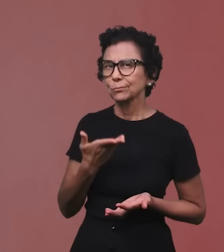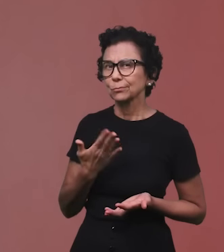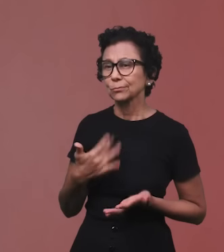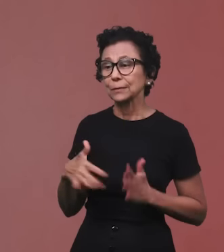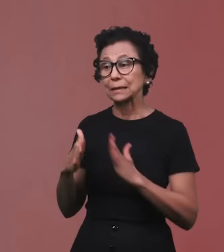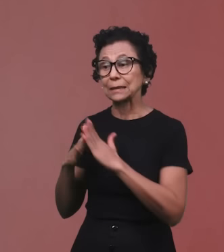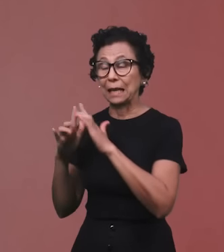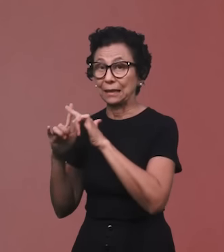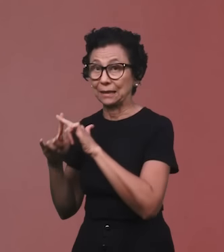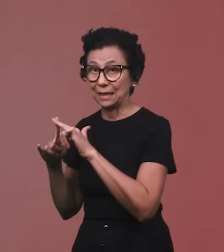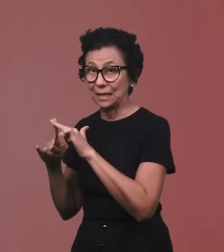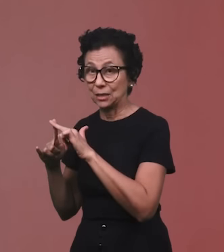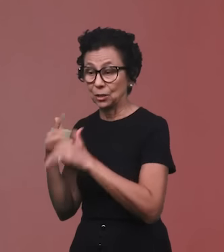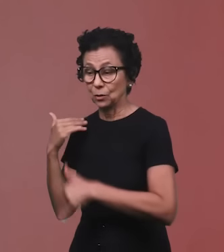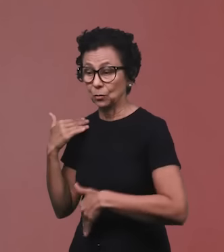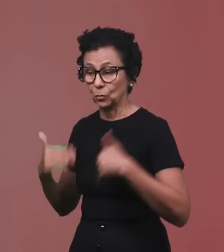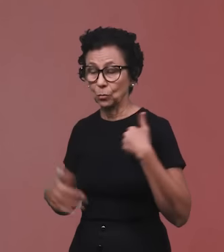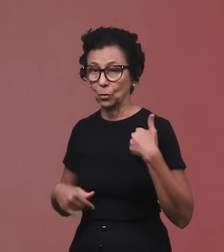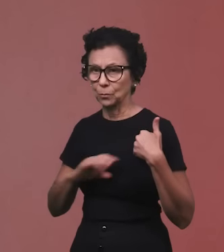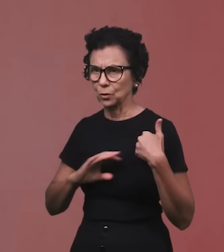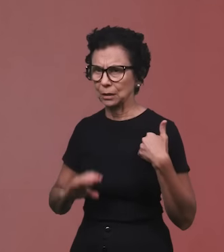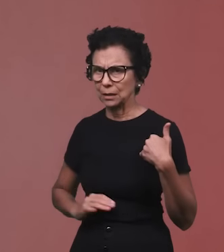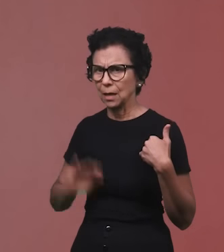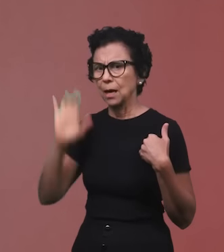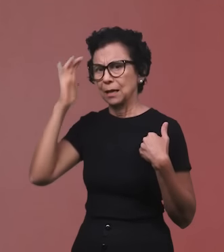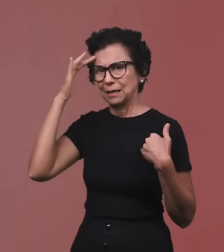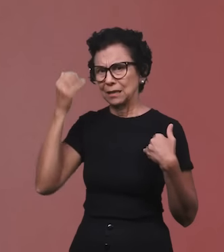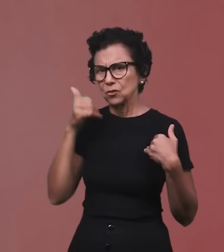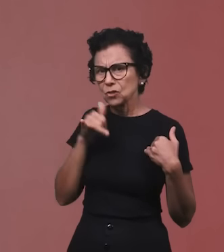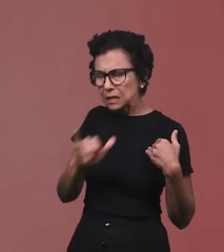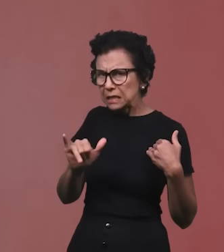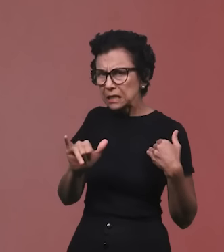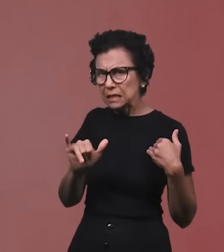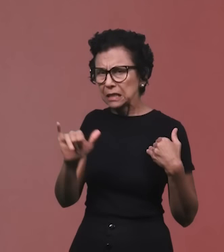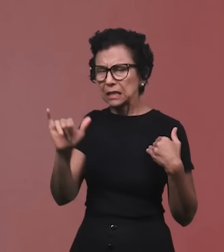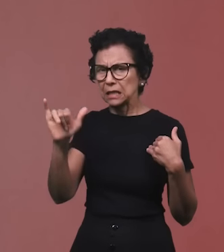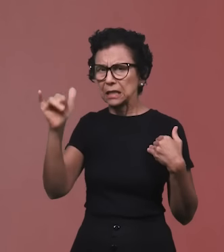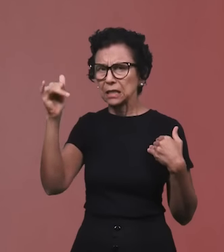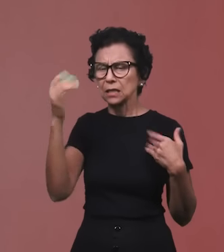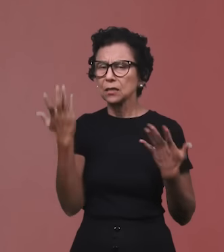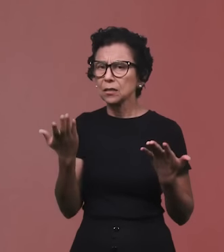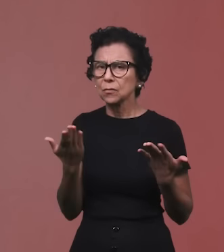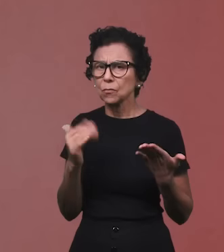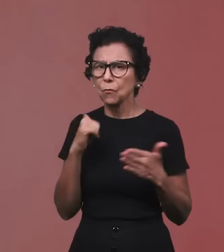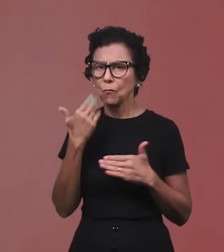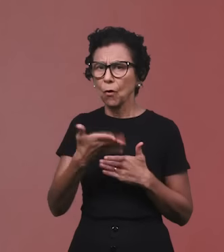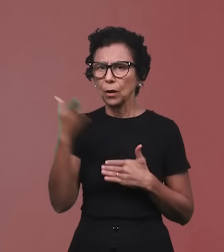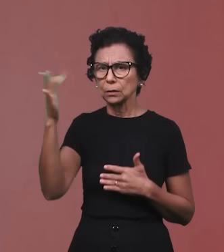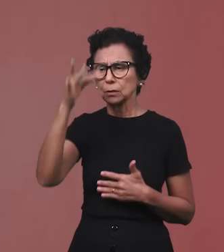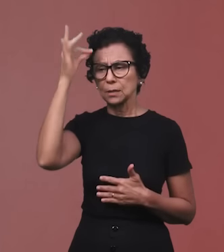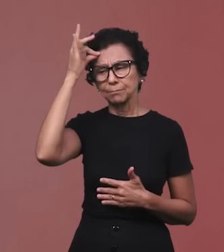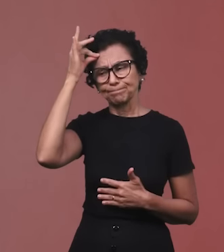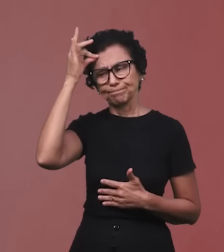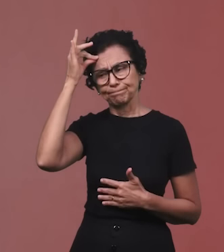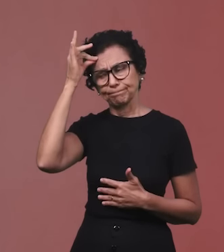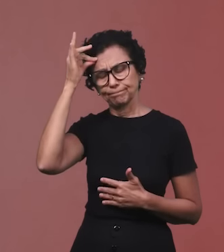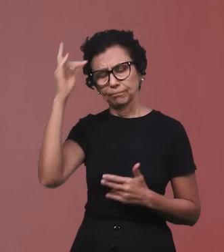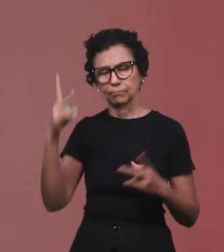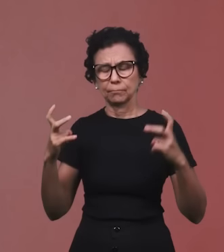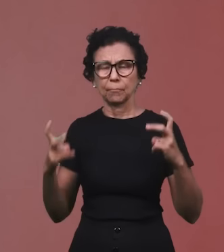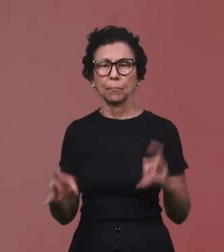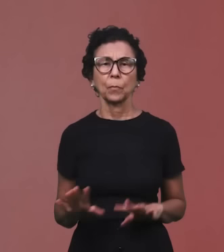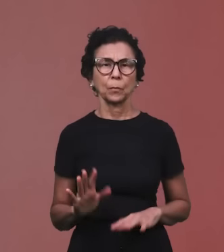que a igreja toda tem o discernimento, a igreja discerne. Se alguma palavra fora do Espírito, a igreja tem a sensibilidade. Então, o que acontece no